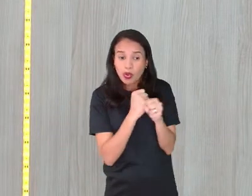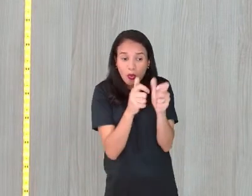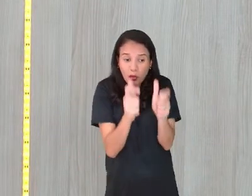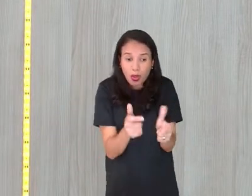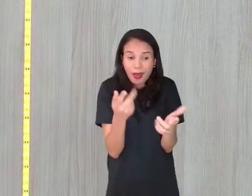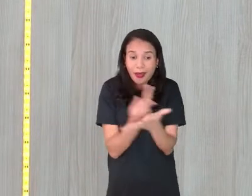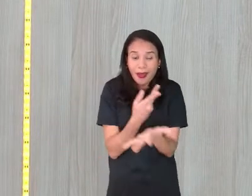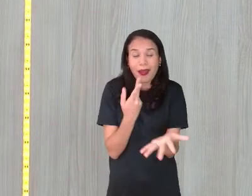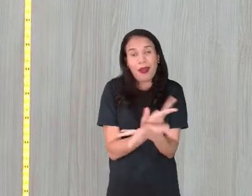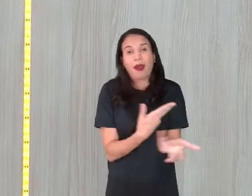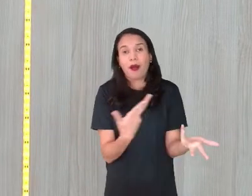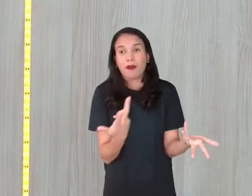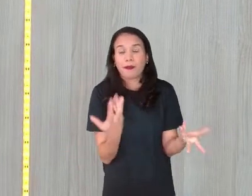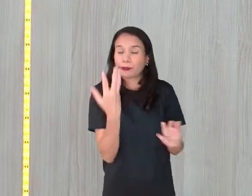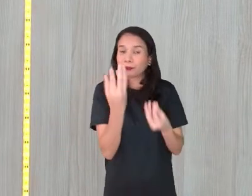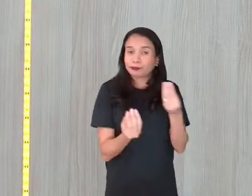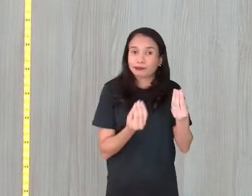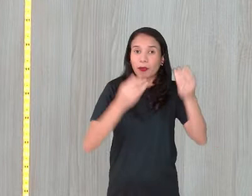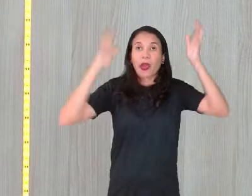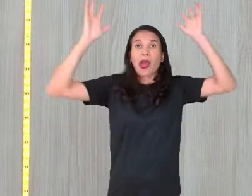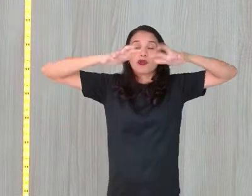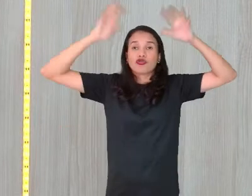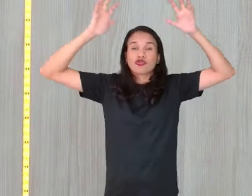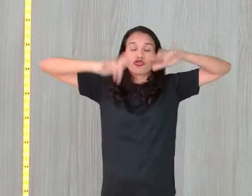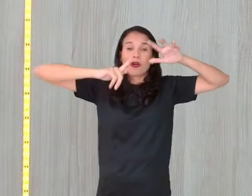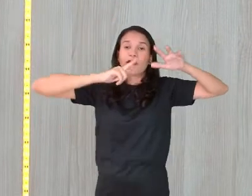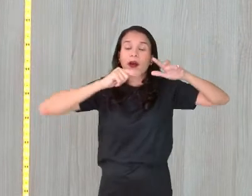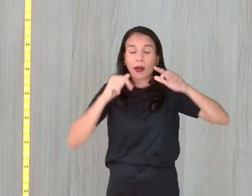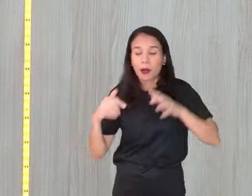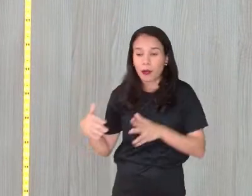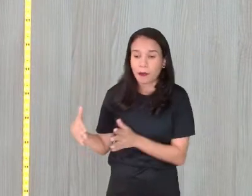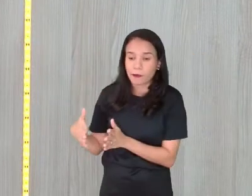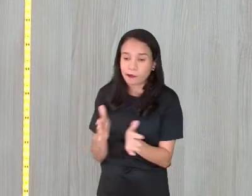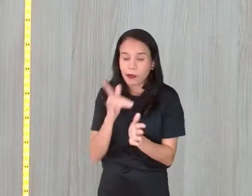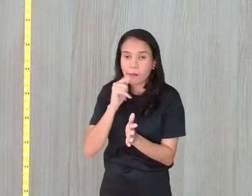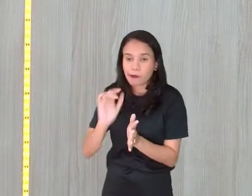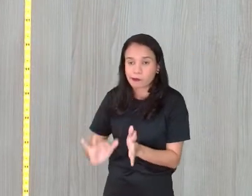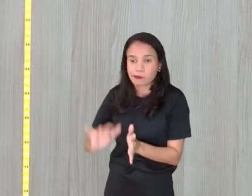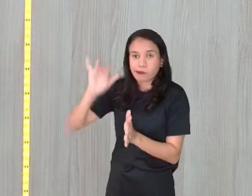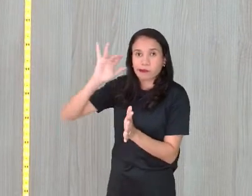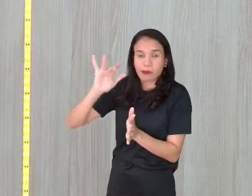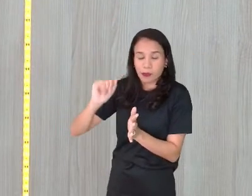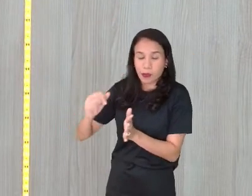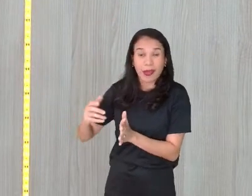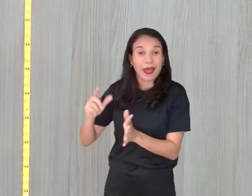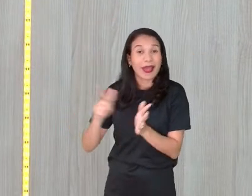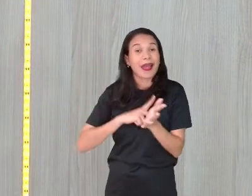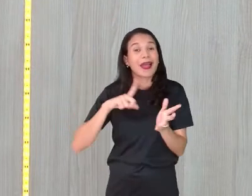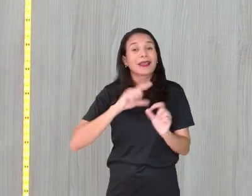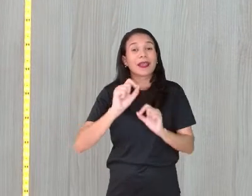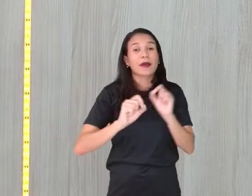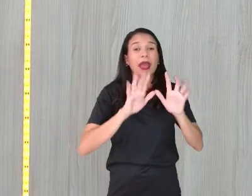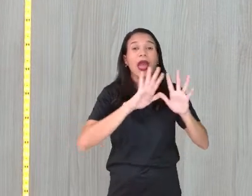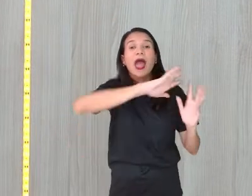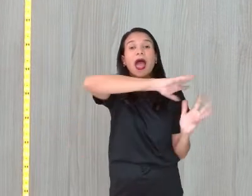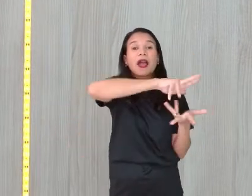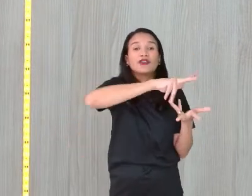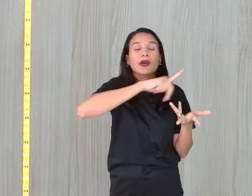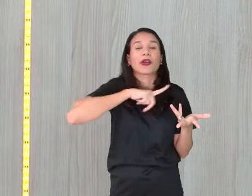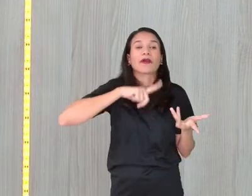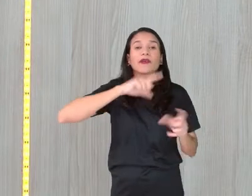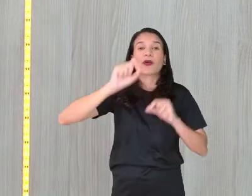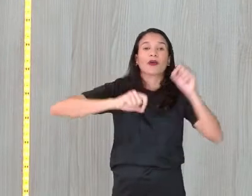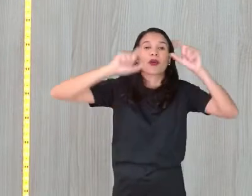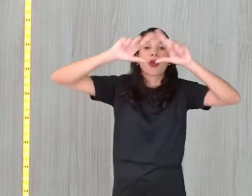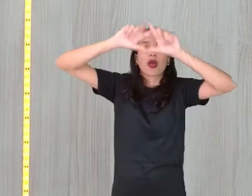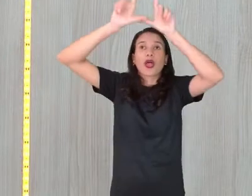errado, certo? Então, quando chove, e aí choveu, maré alta, aí na geografia tem um negócio chamado da lua,